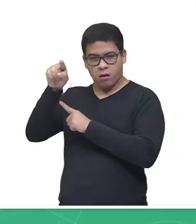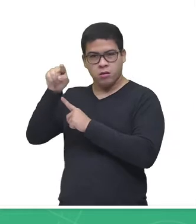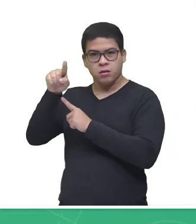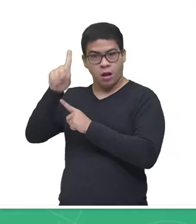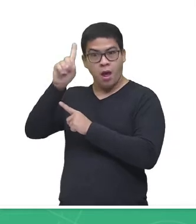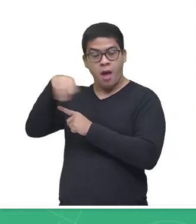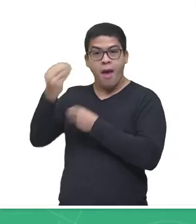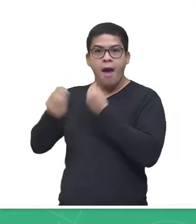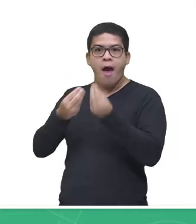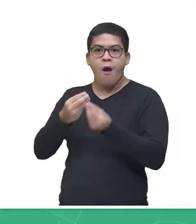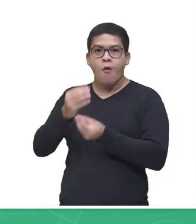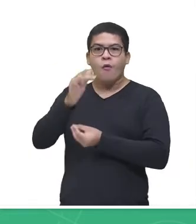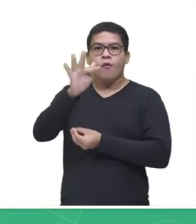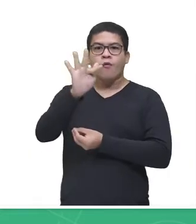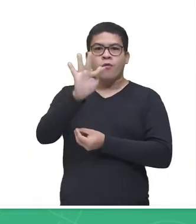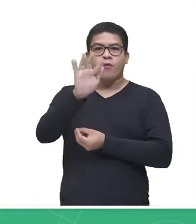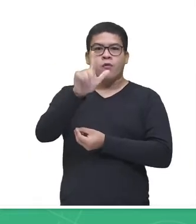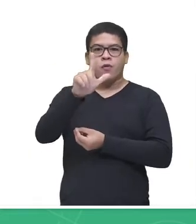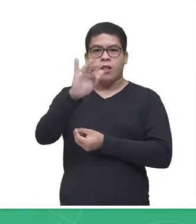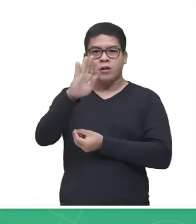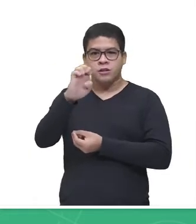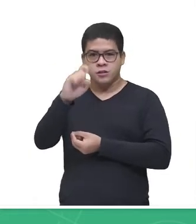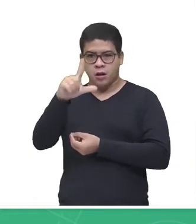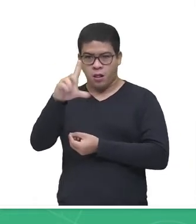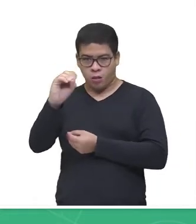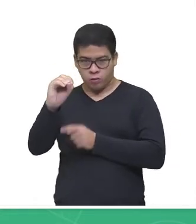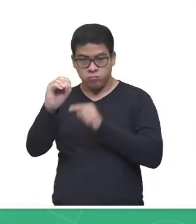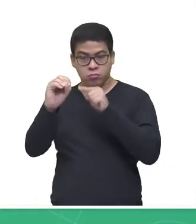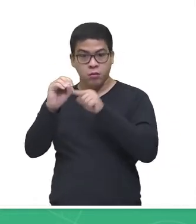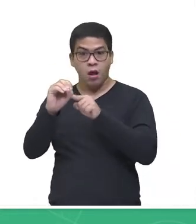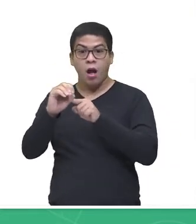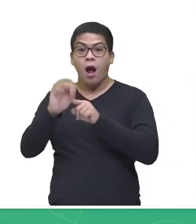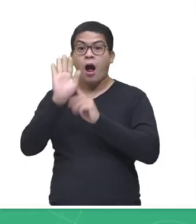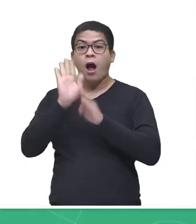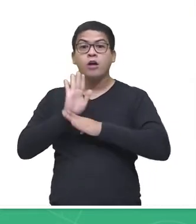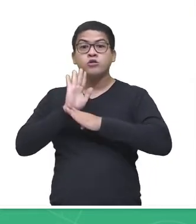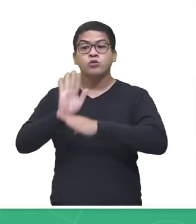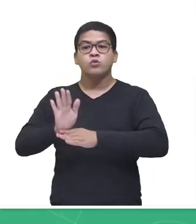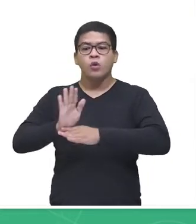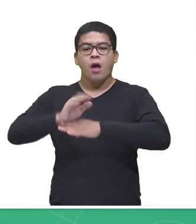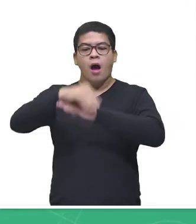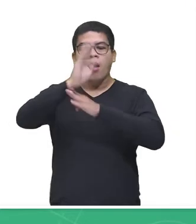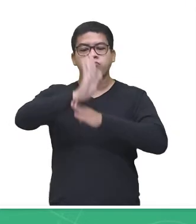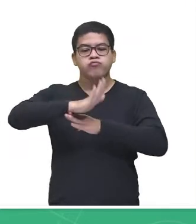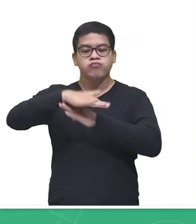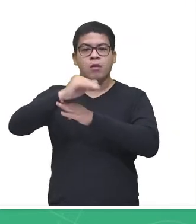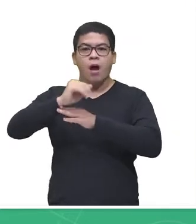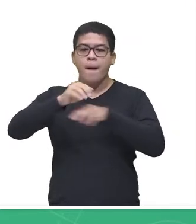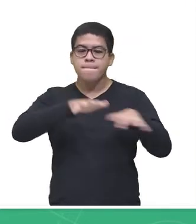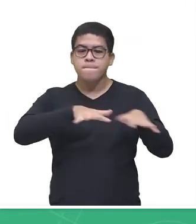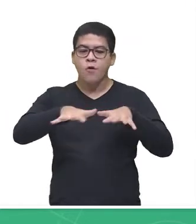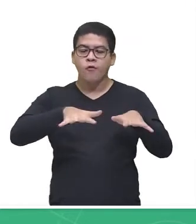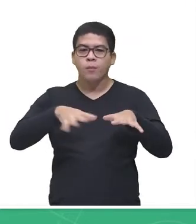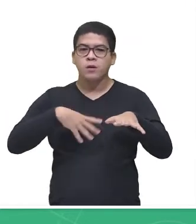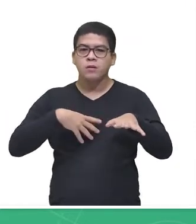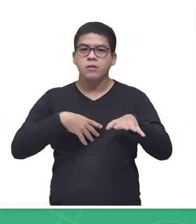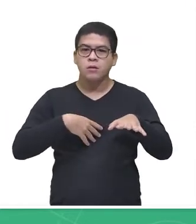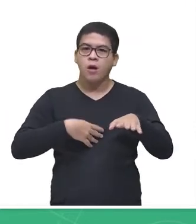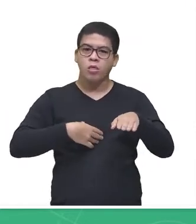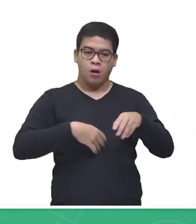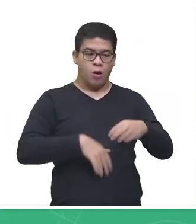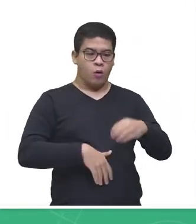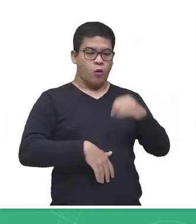esse flagelo vai ajudar na movimentação dessa célula específica, tá? Ele também pode